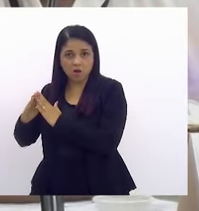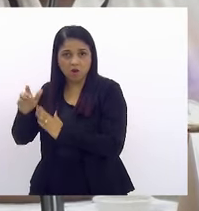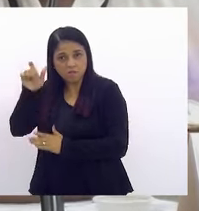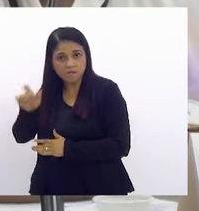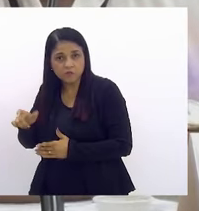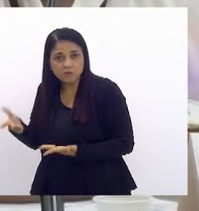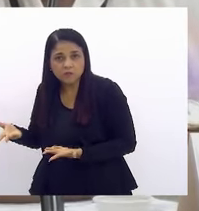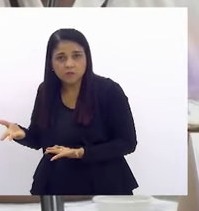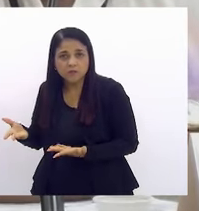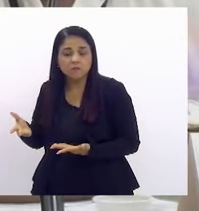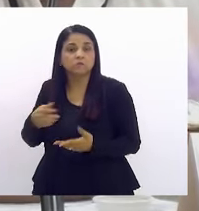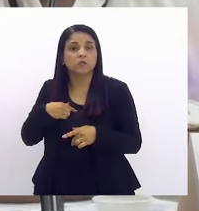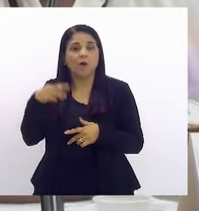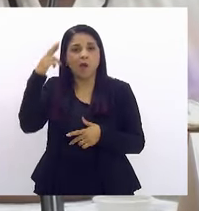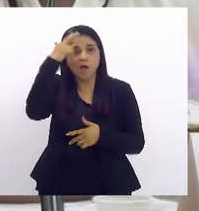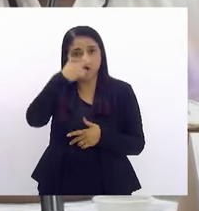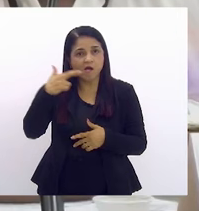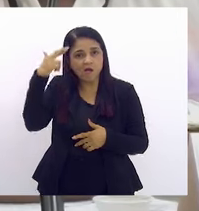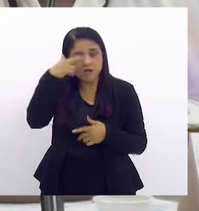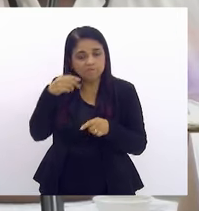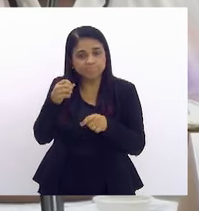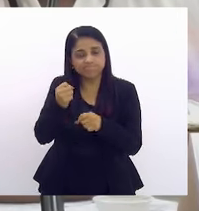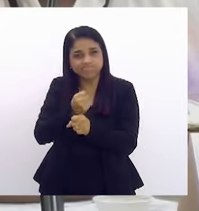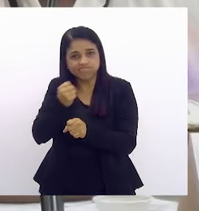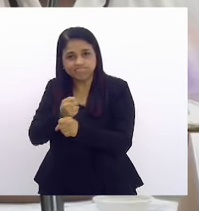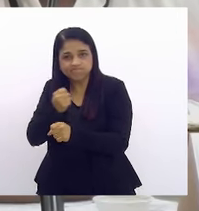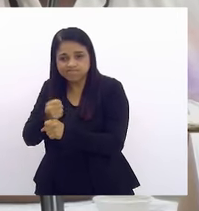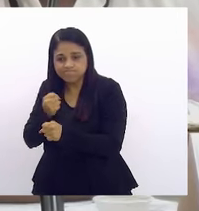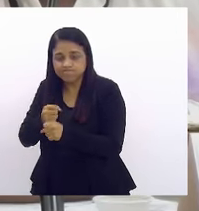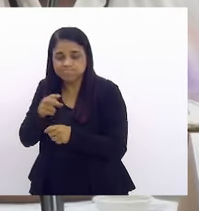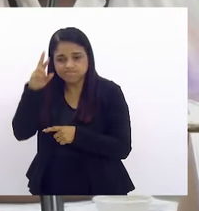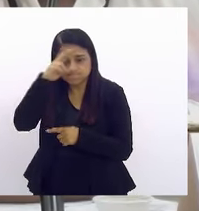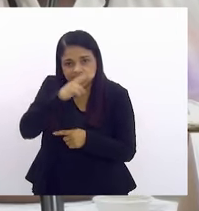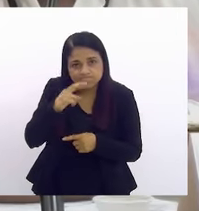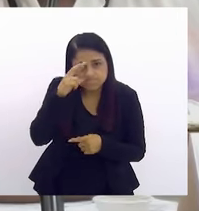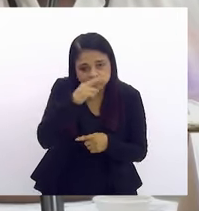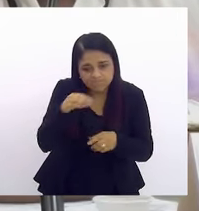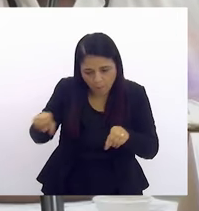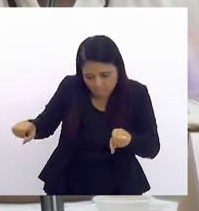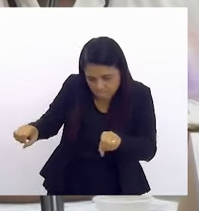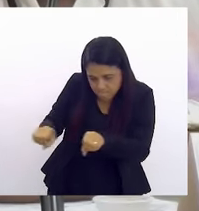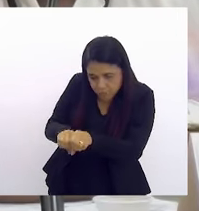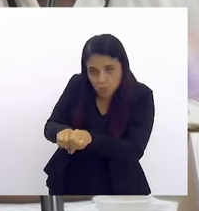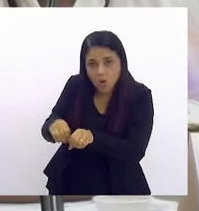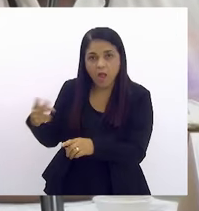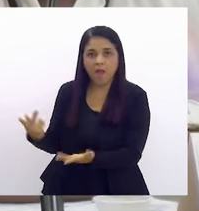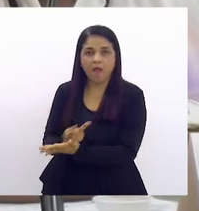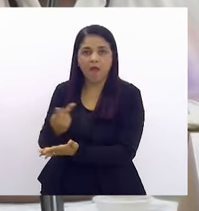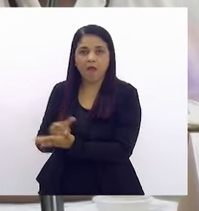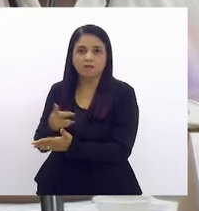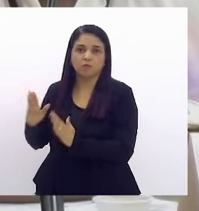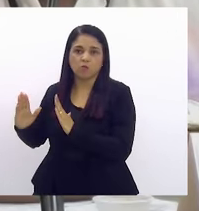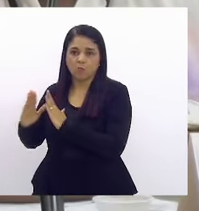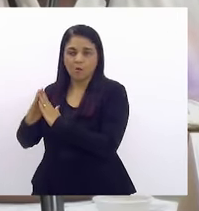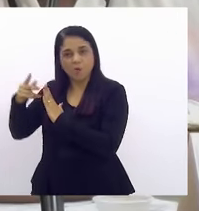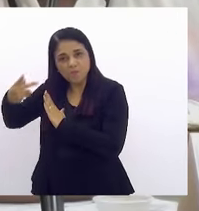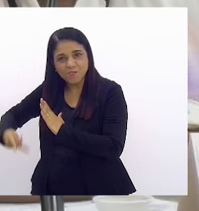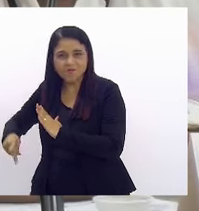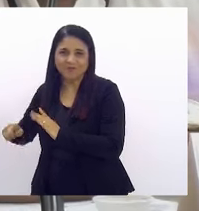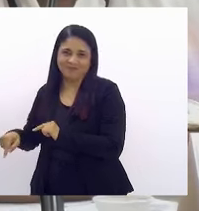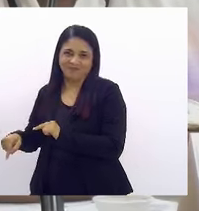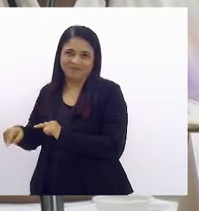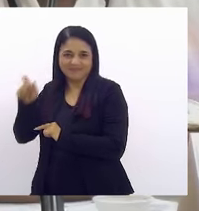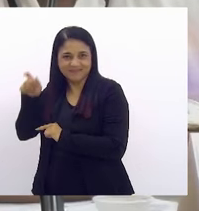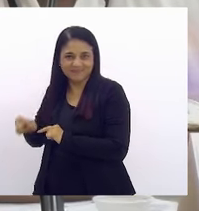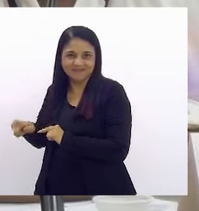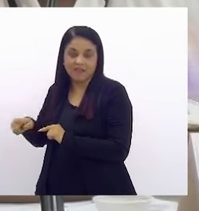intensificando toda a obra de esgotamento da cidade e está passando por essa tubulação clandestina e o próprio morador fala que